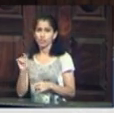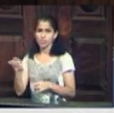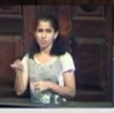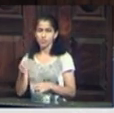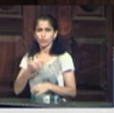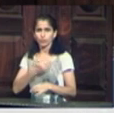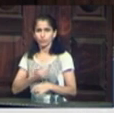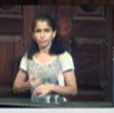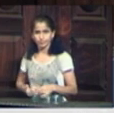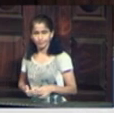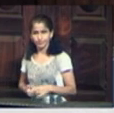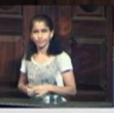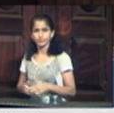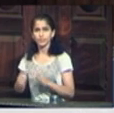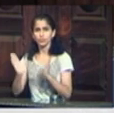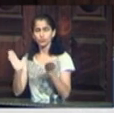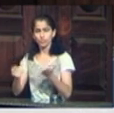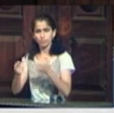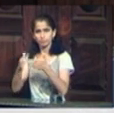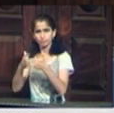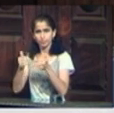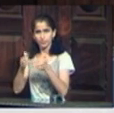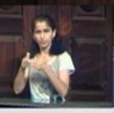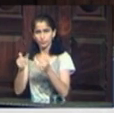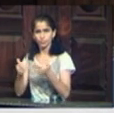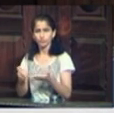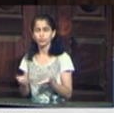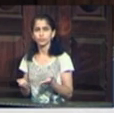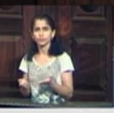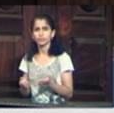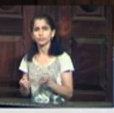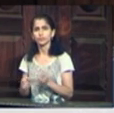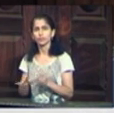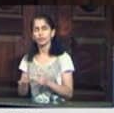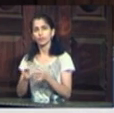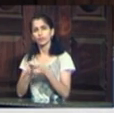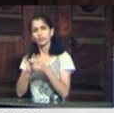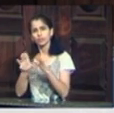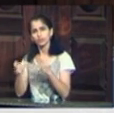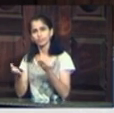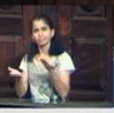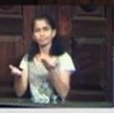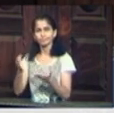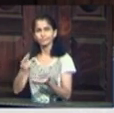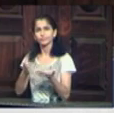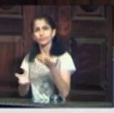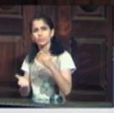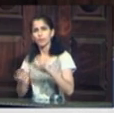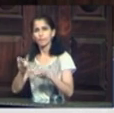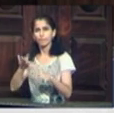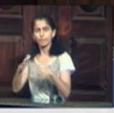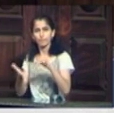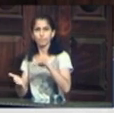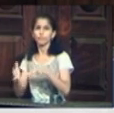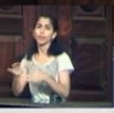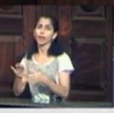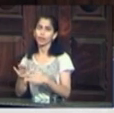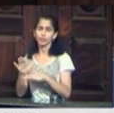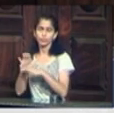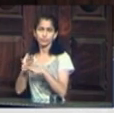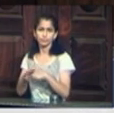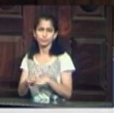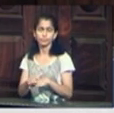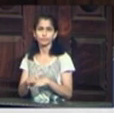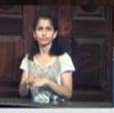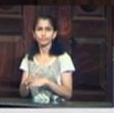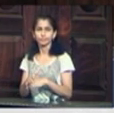governo solicitou a esta casa uma autorização de flexibilização com a